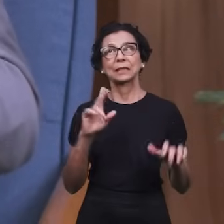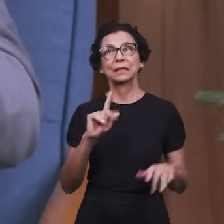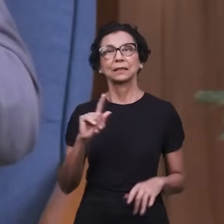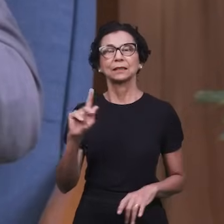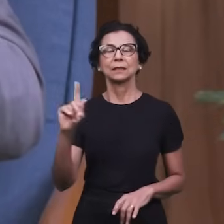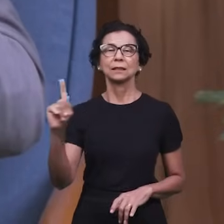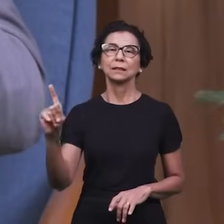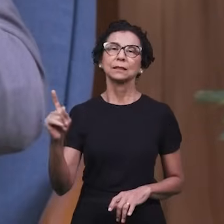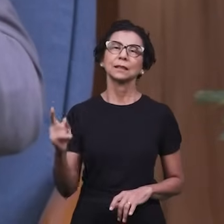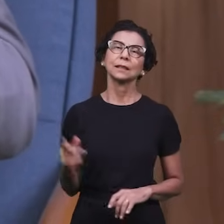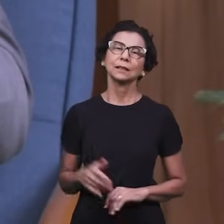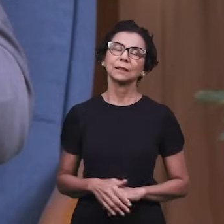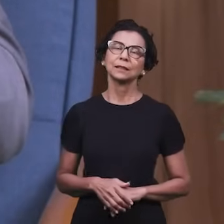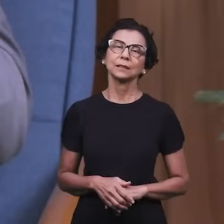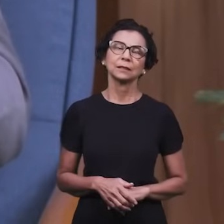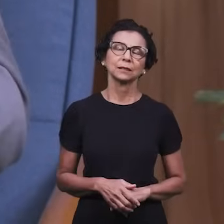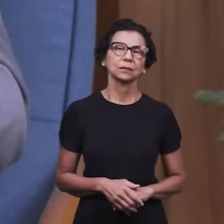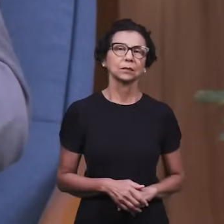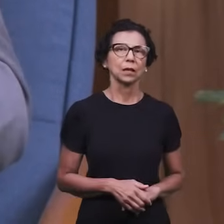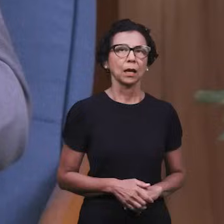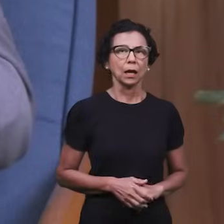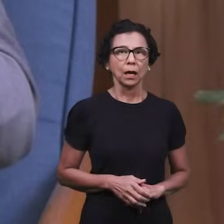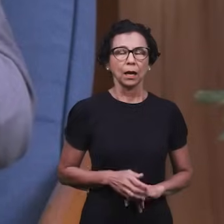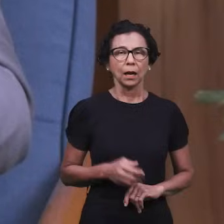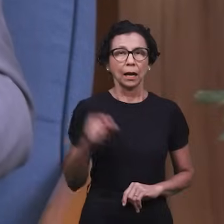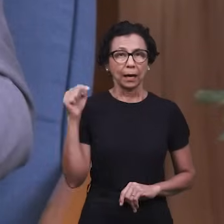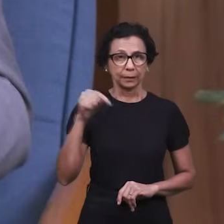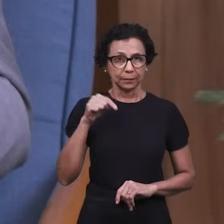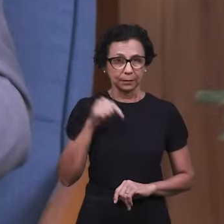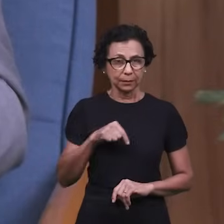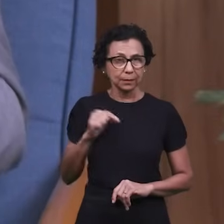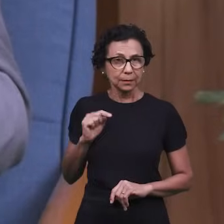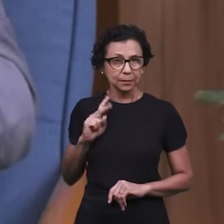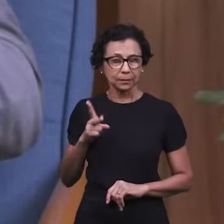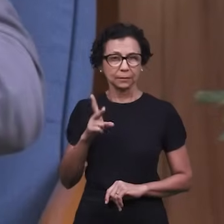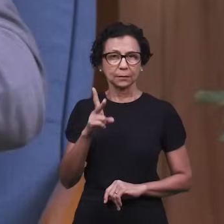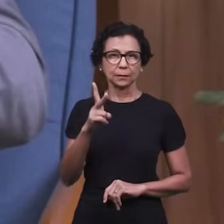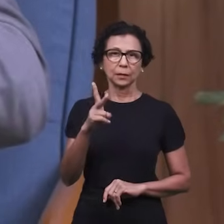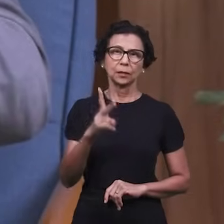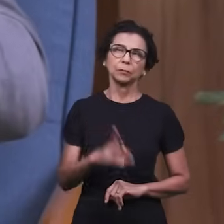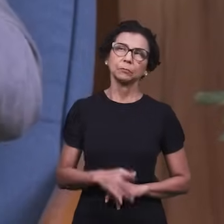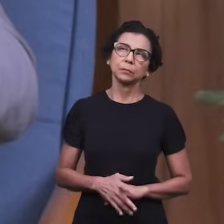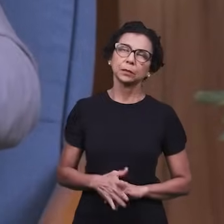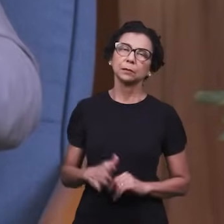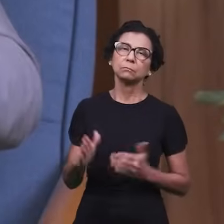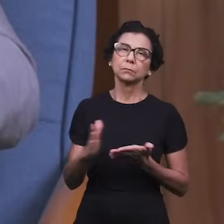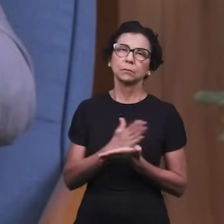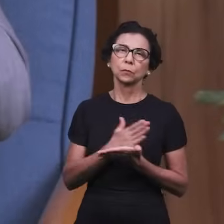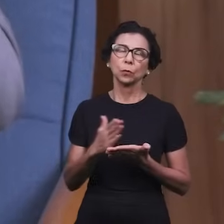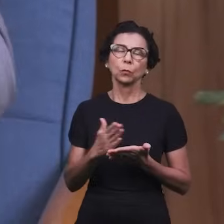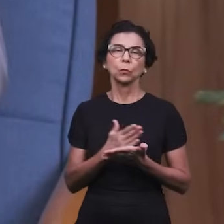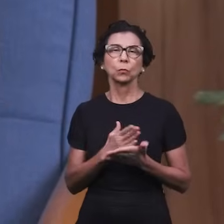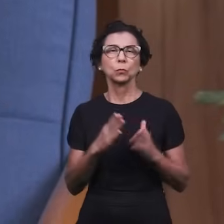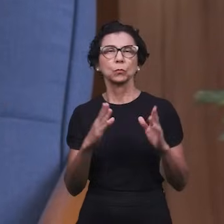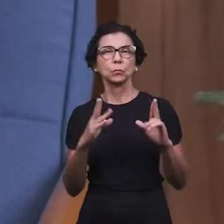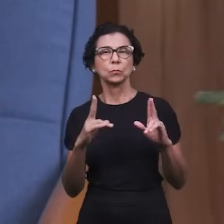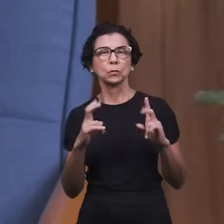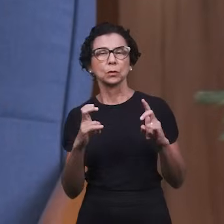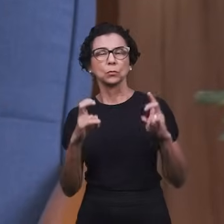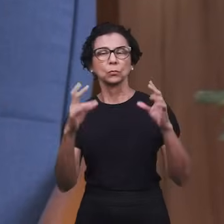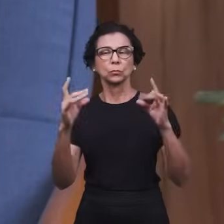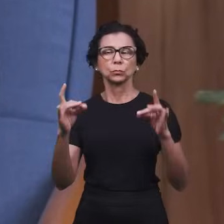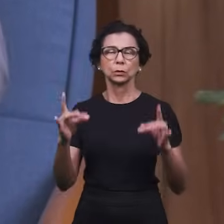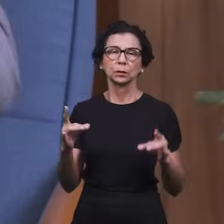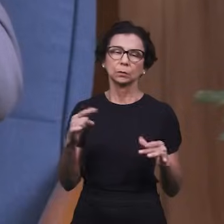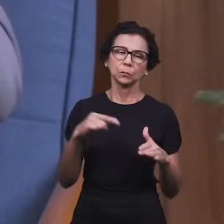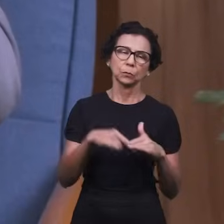esse programa onde a gente sempre aborda aqui, aprofundando alguns aspectos, chamando a